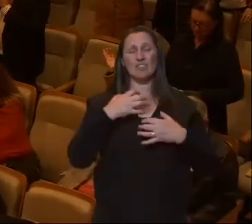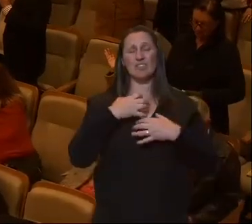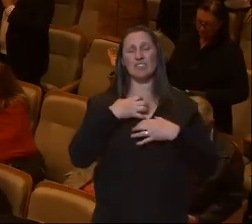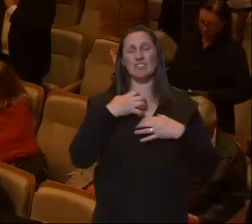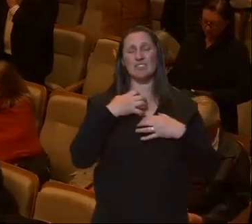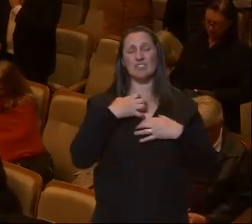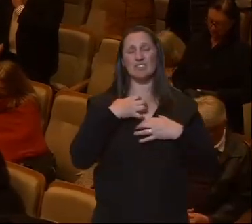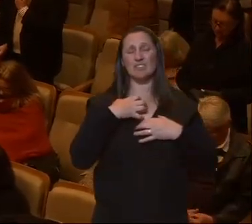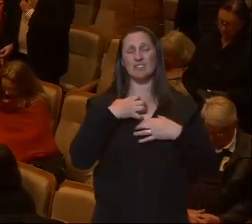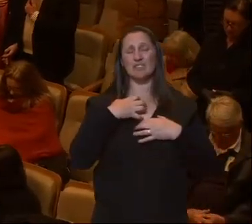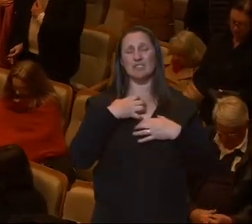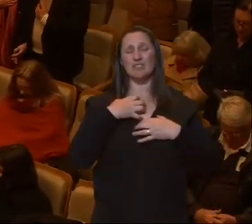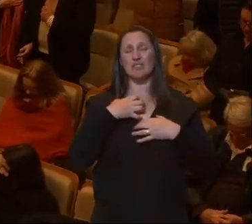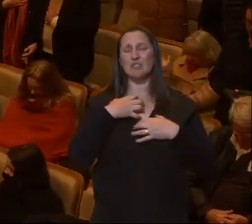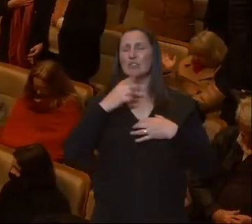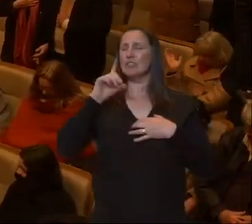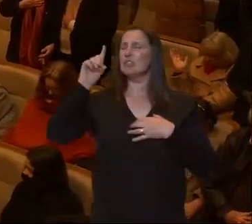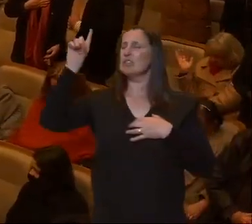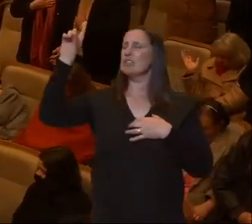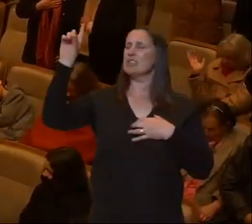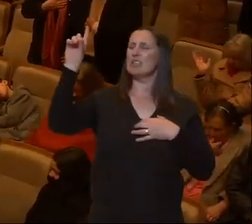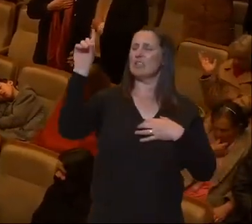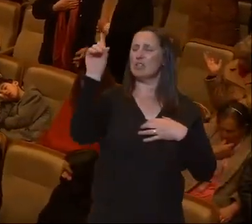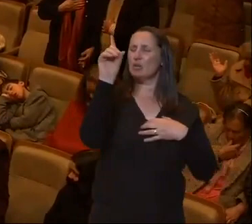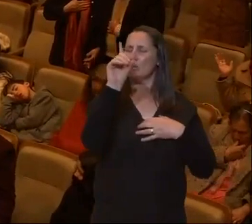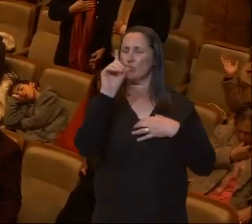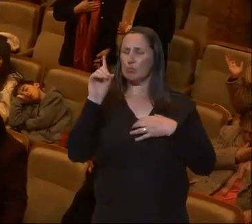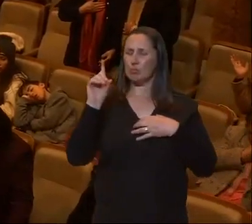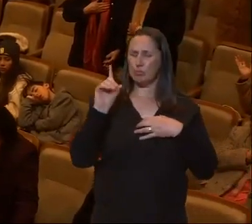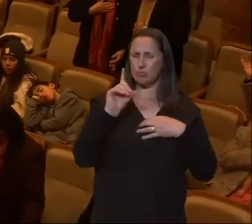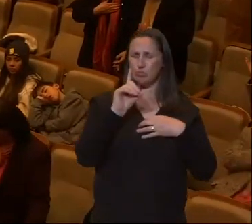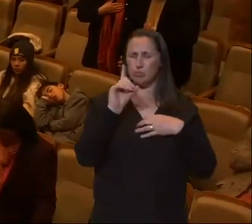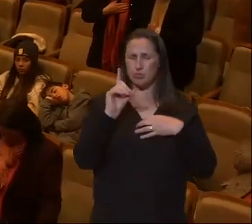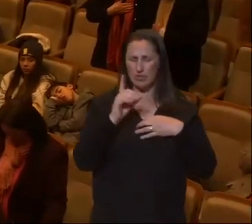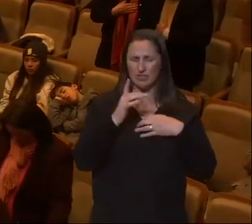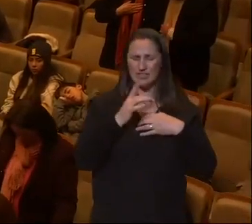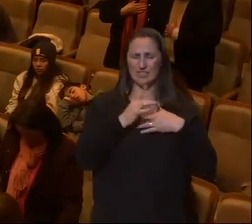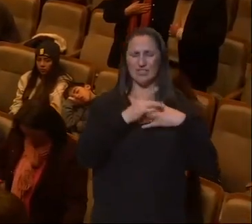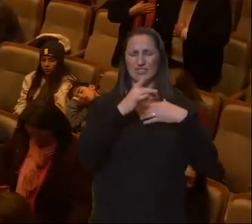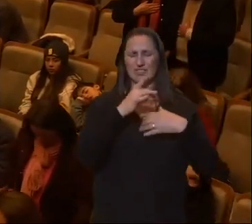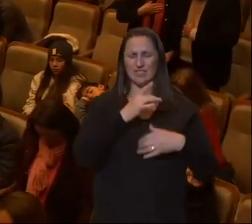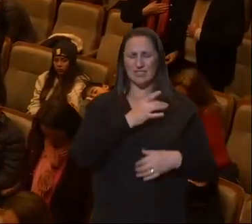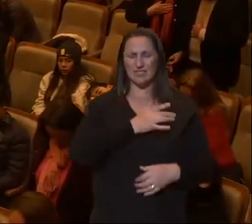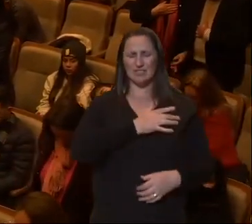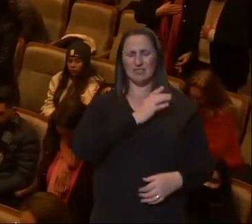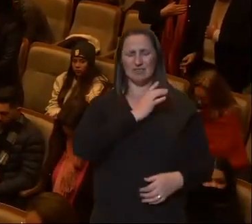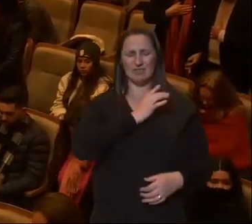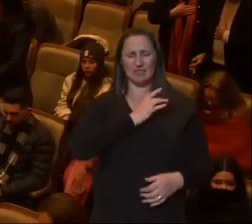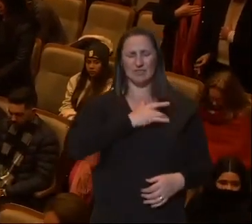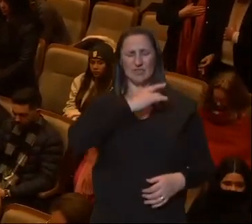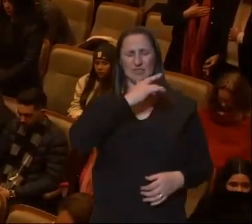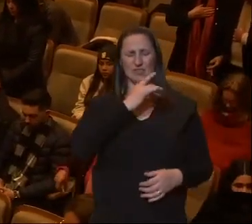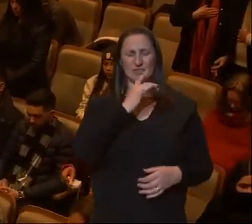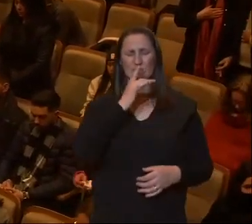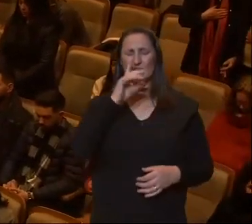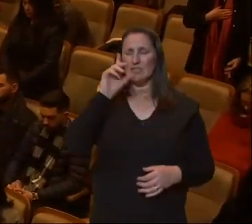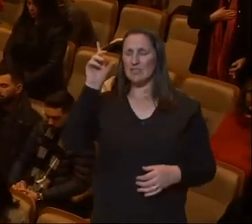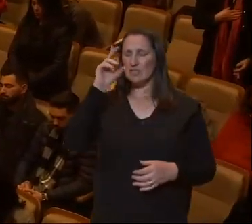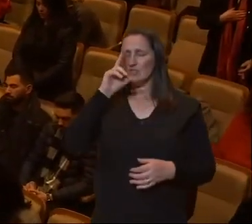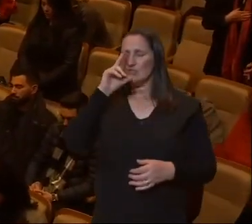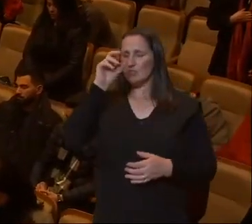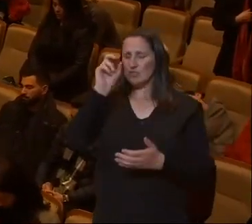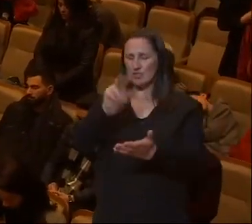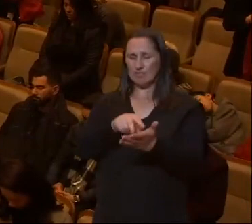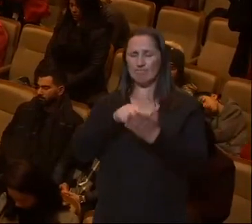espíritos envolvendo de maneira especial. Que a força de Deus os levante, que